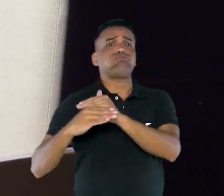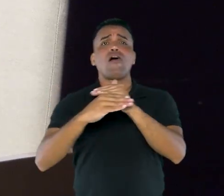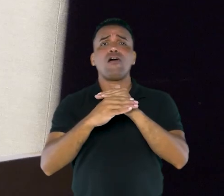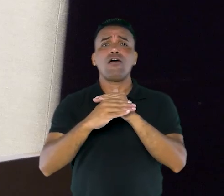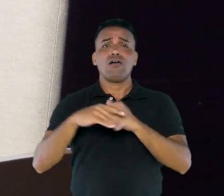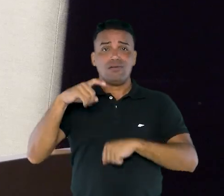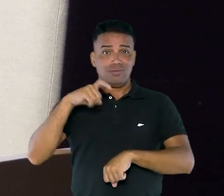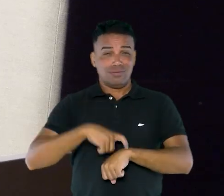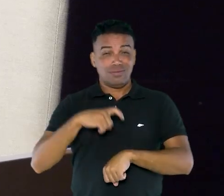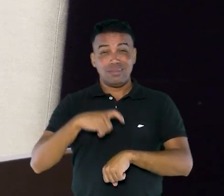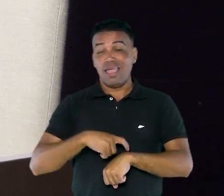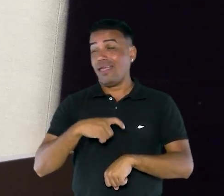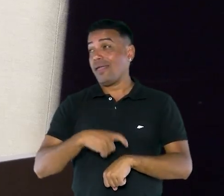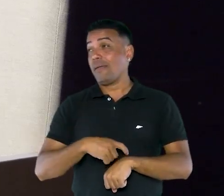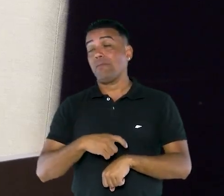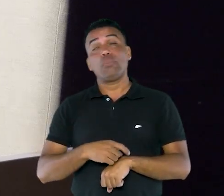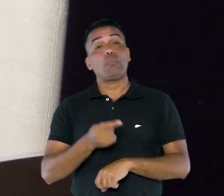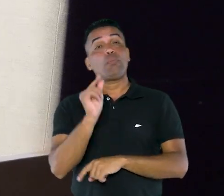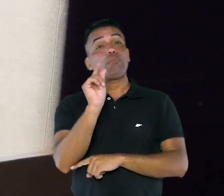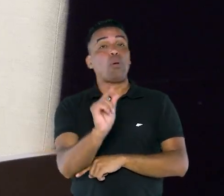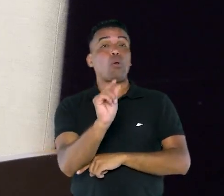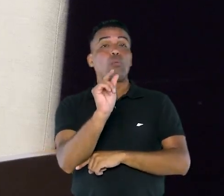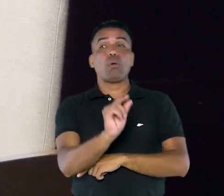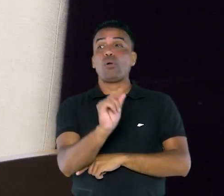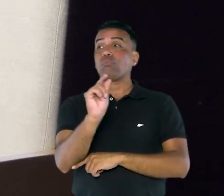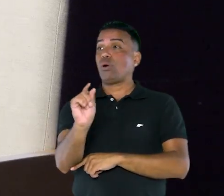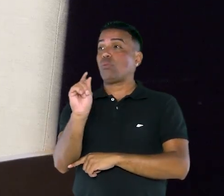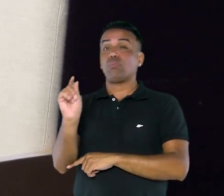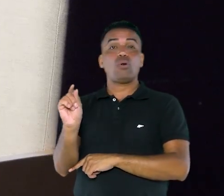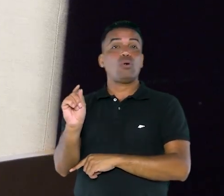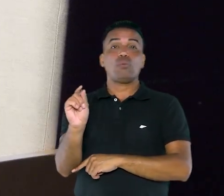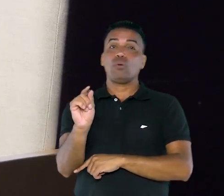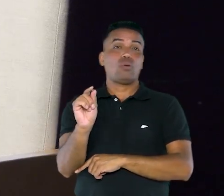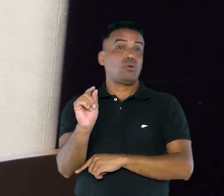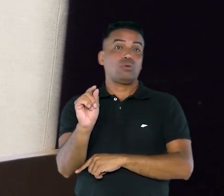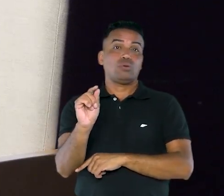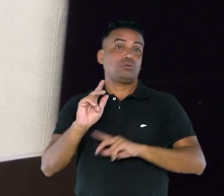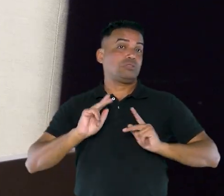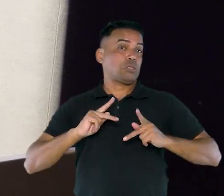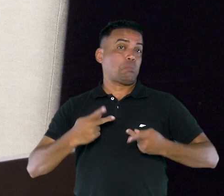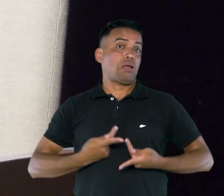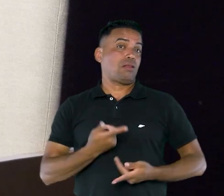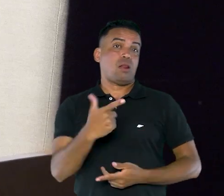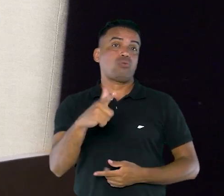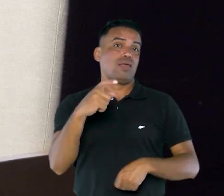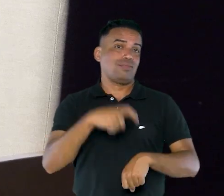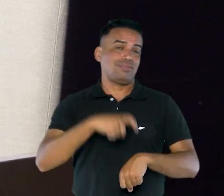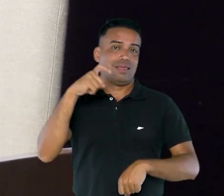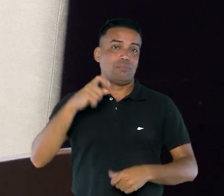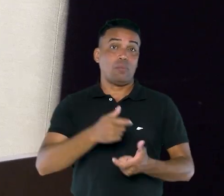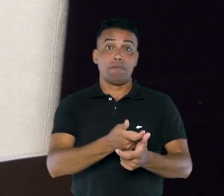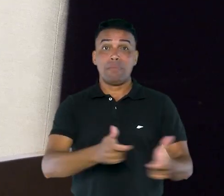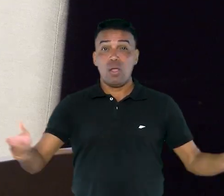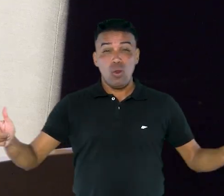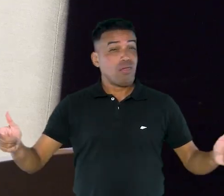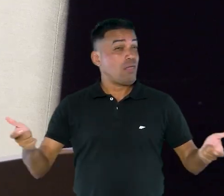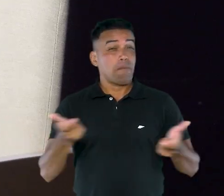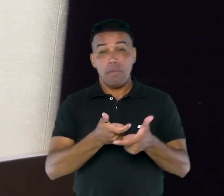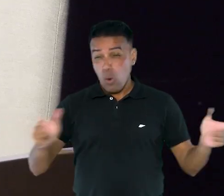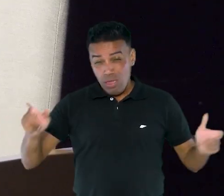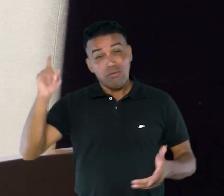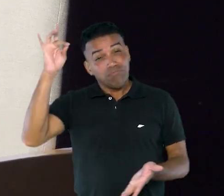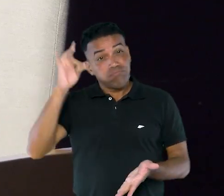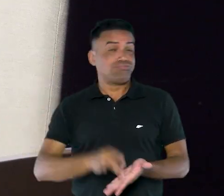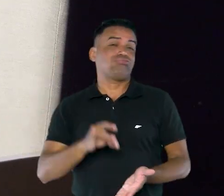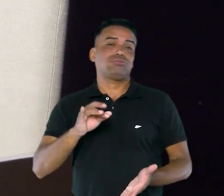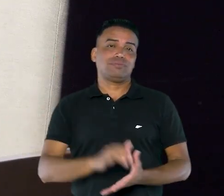o tempo não seja um recurso tão escasso para a grandíssima maioria da humanidade. E a gente está falando da grandíssima maioria